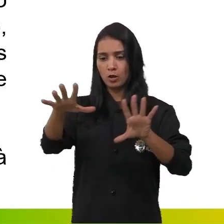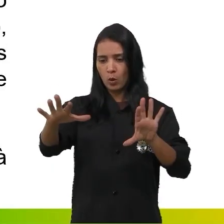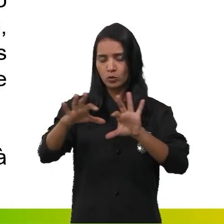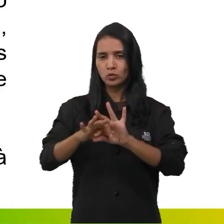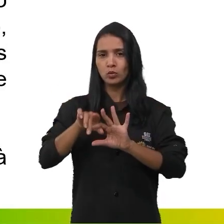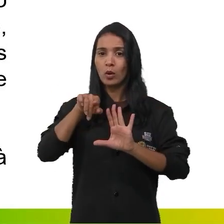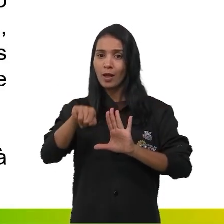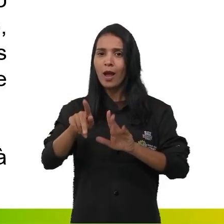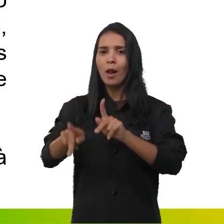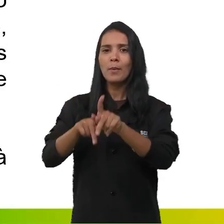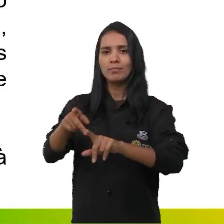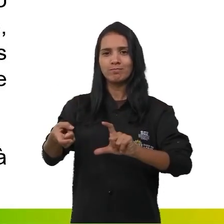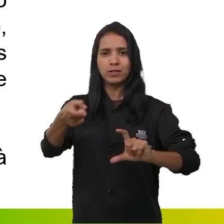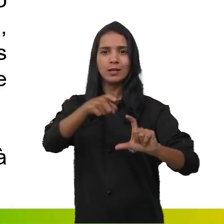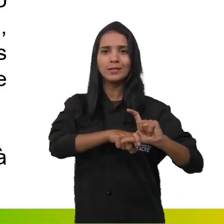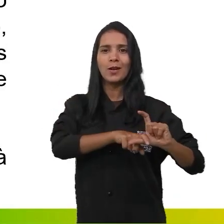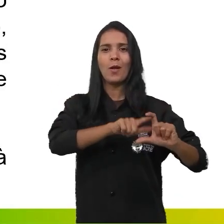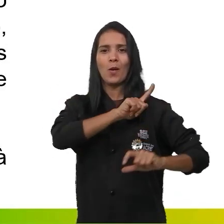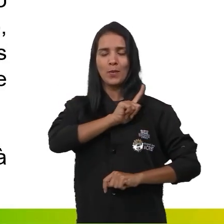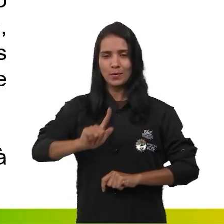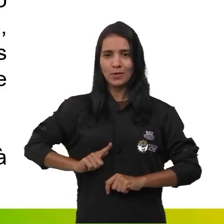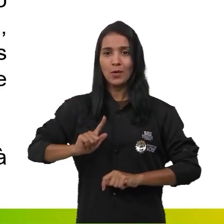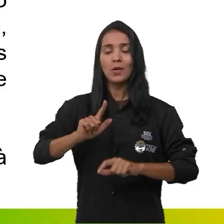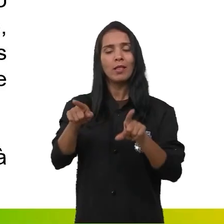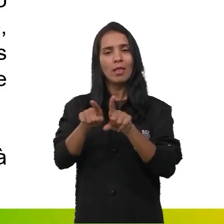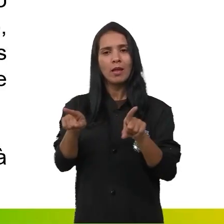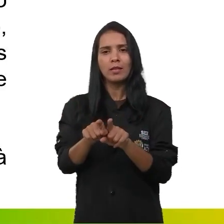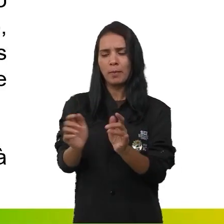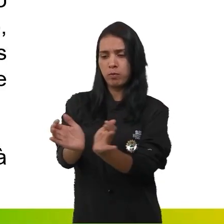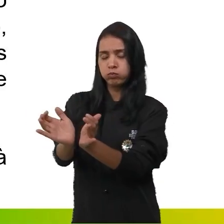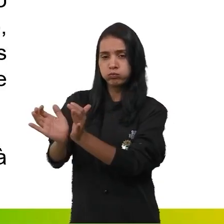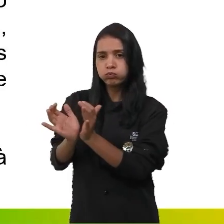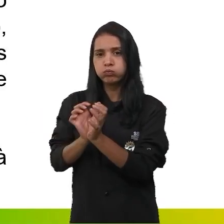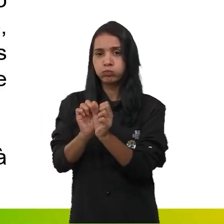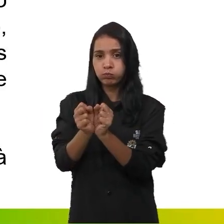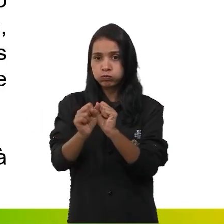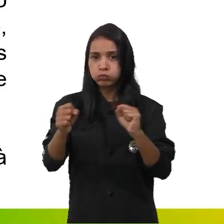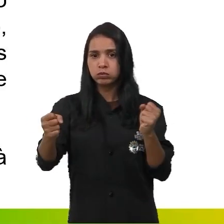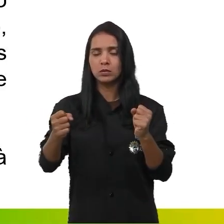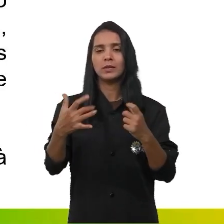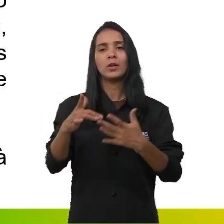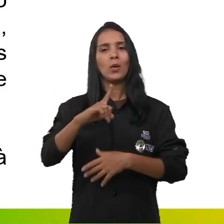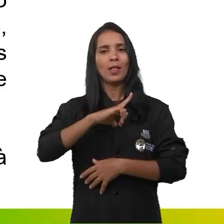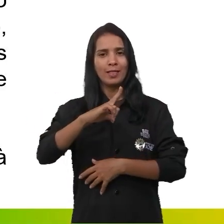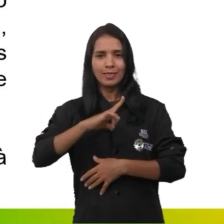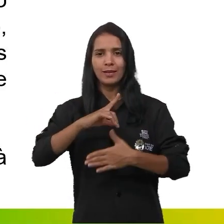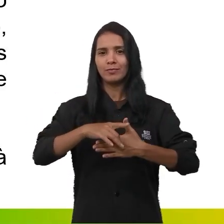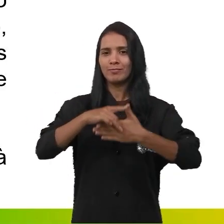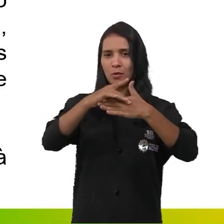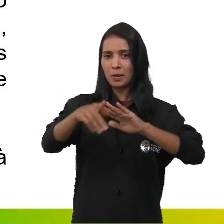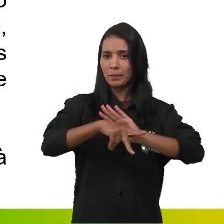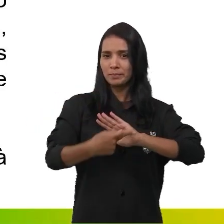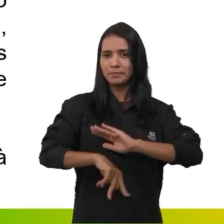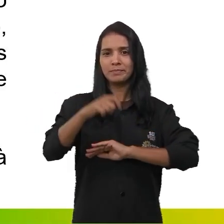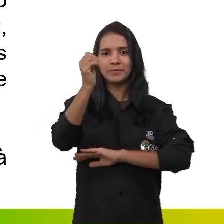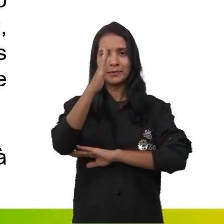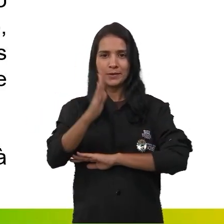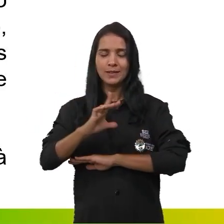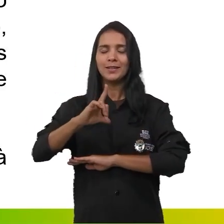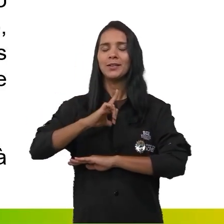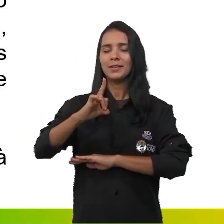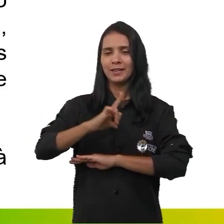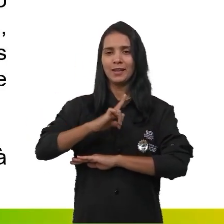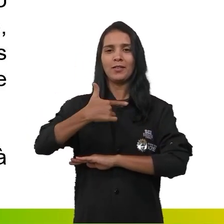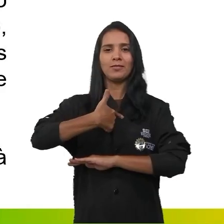sobre as massas. Então, nós temos um exemplo de um político brasileiro que teve essa característica paternalista, e ele foi